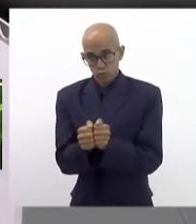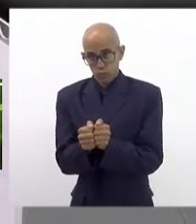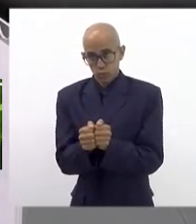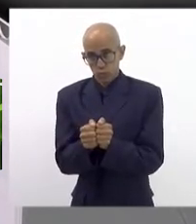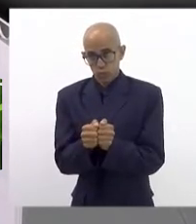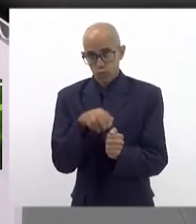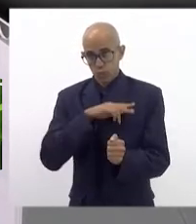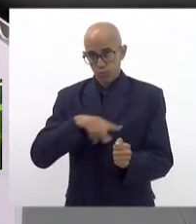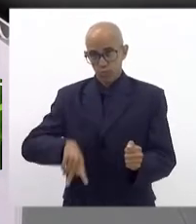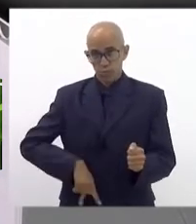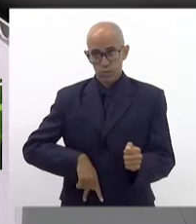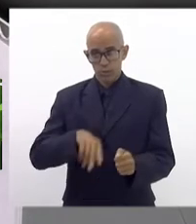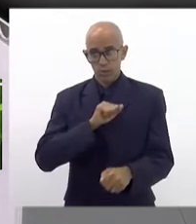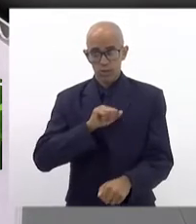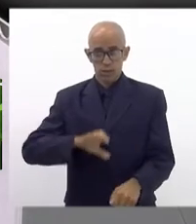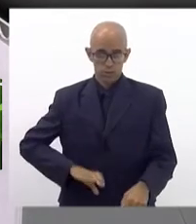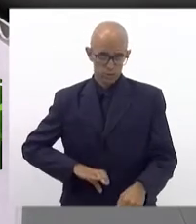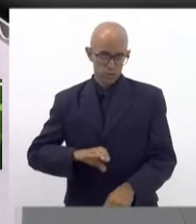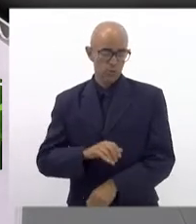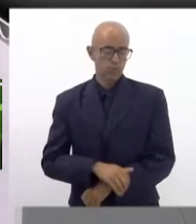do deputado Siciliano.